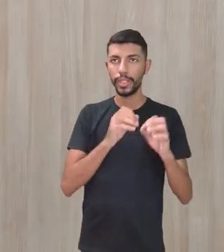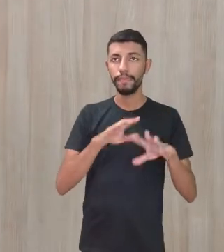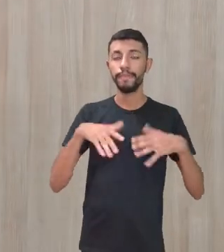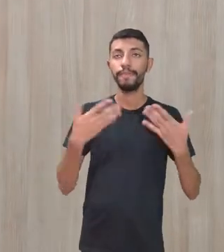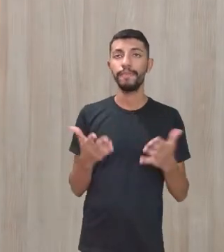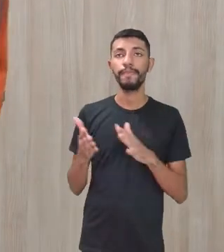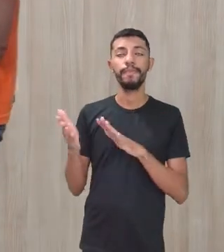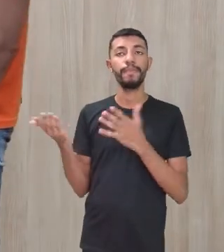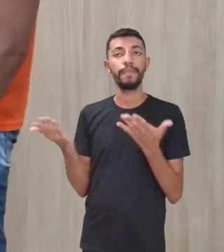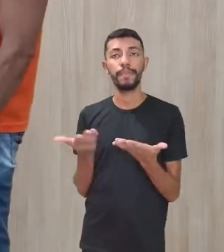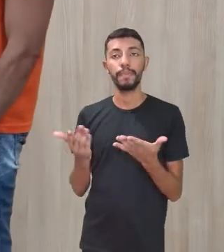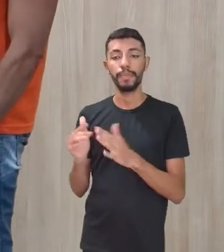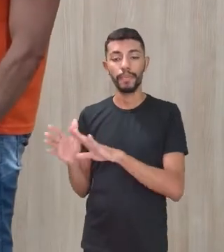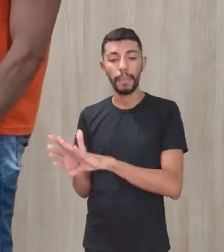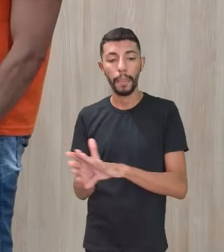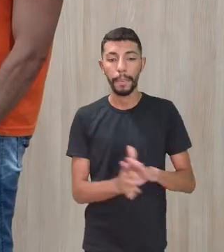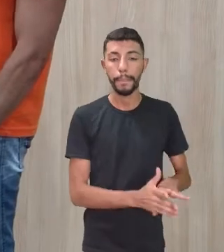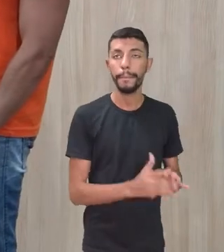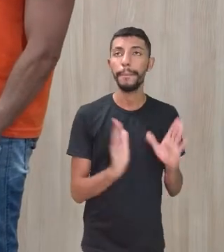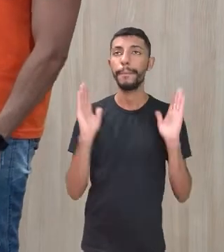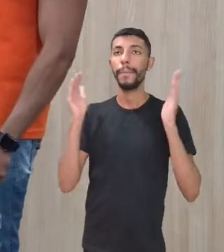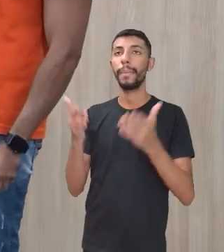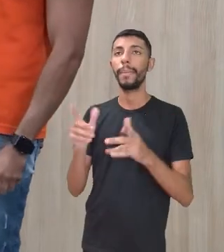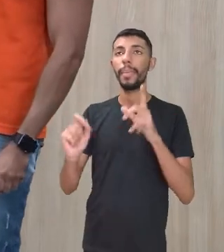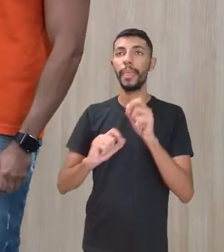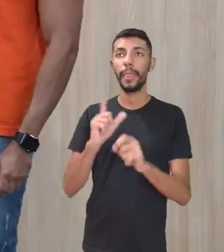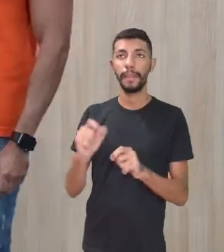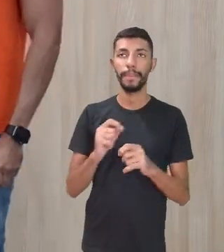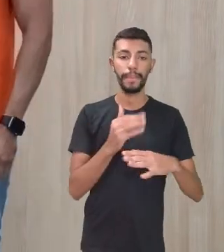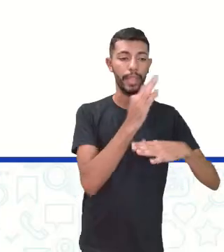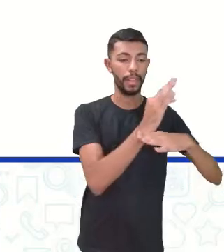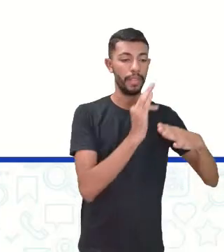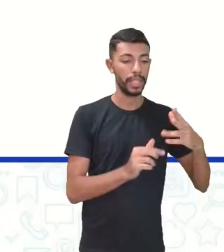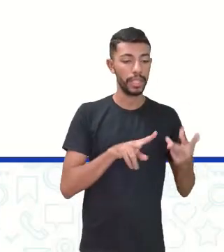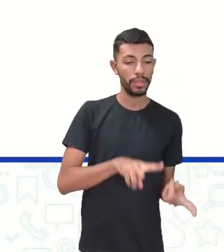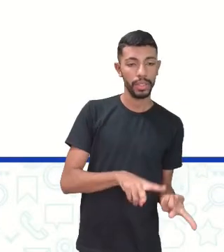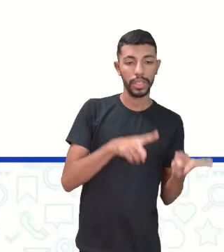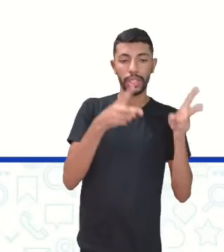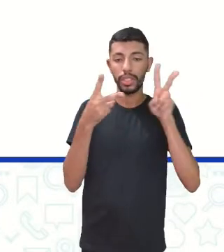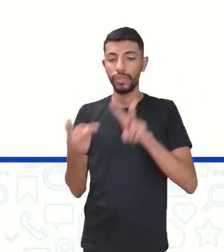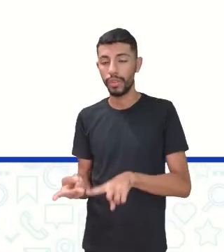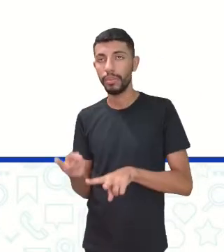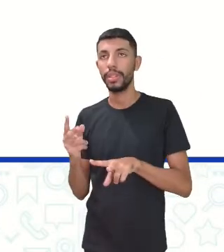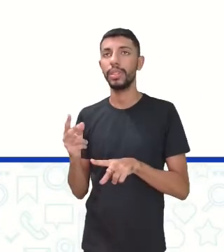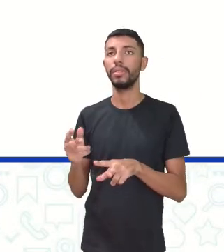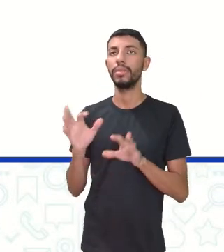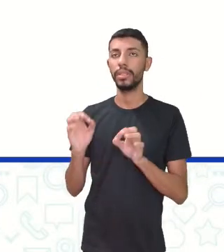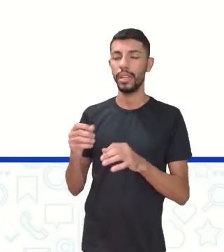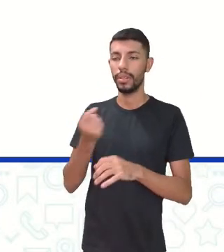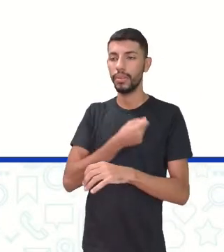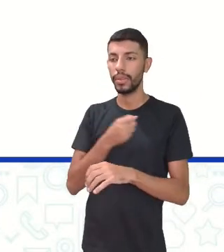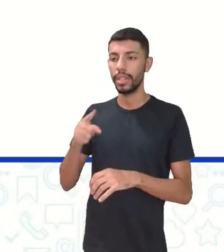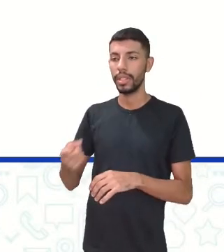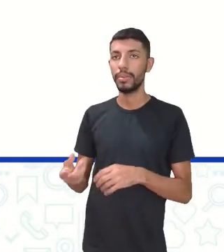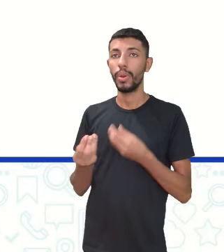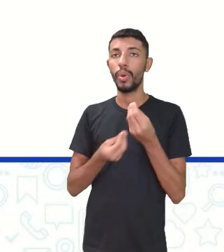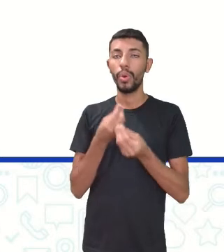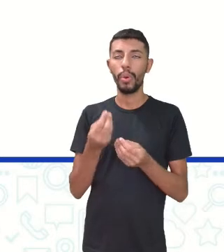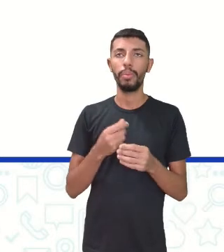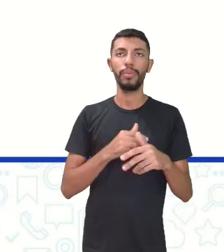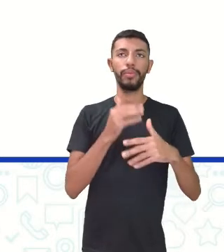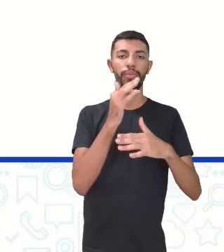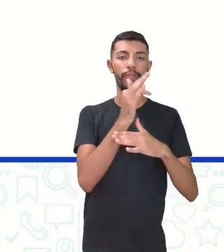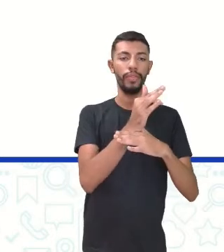agora essa questão da transformação através das frações equivalentes, tá? Observe o seguinte,